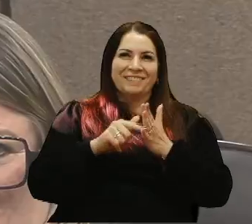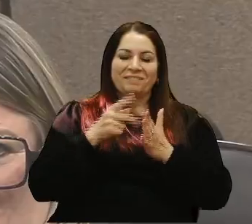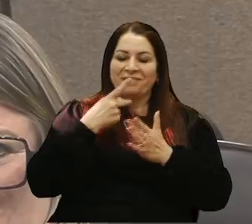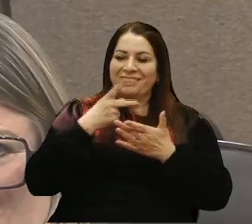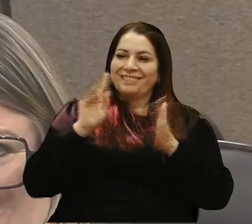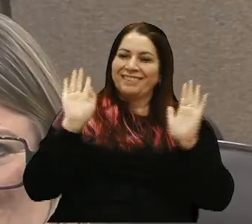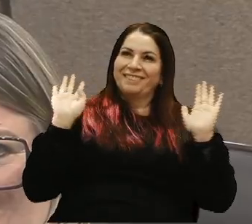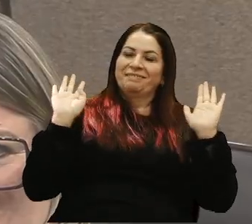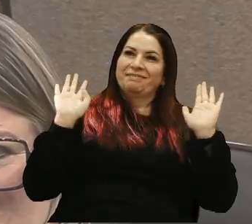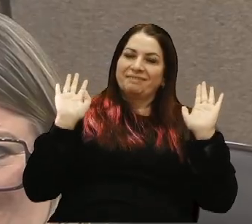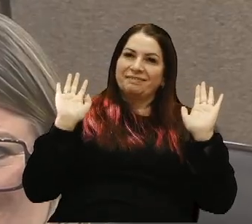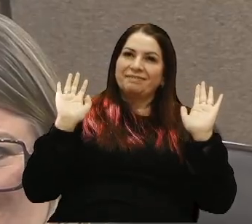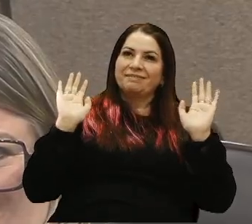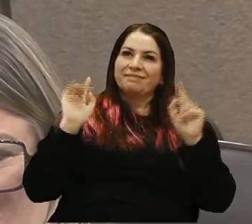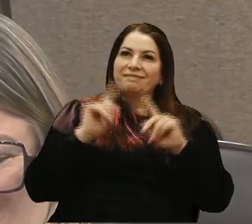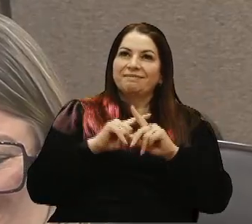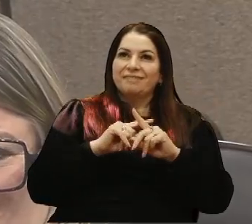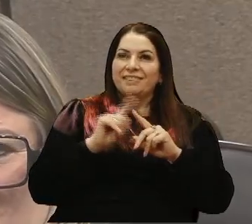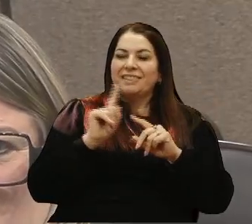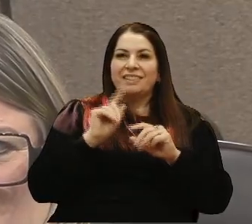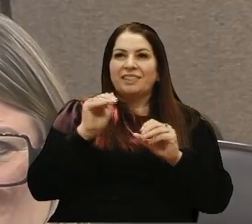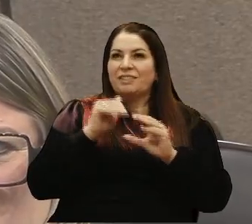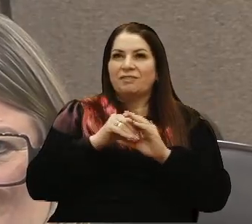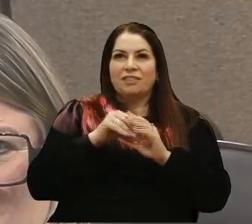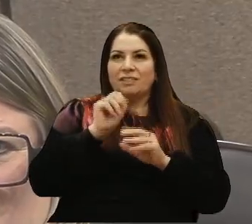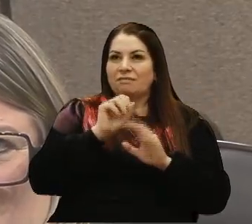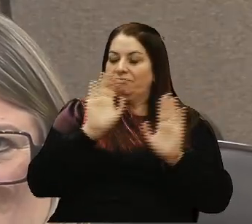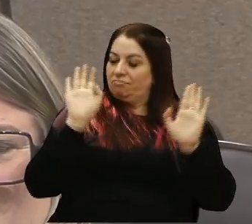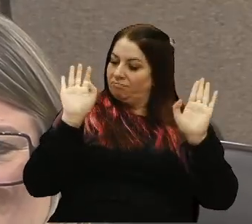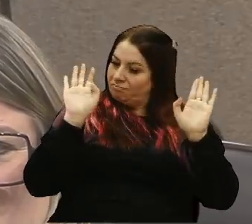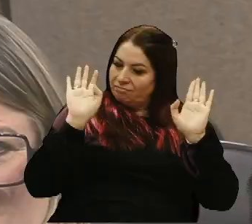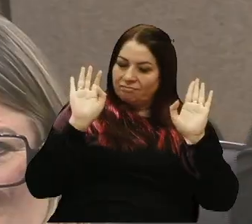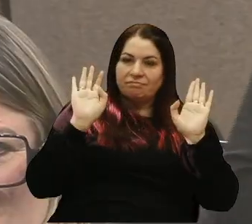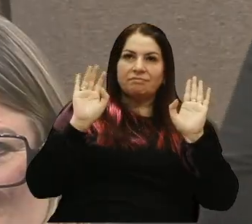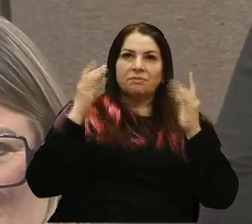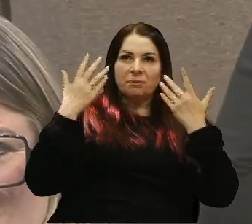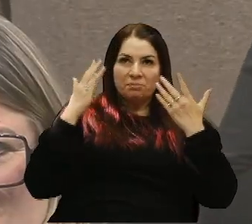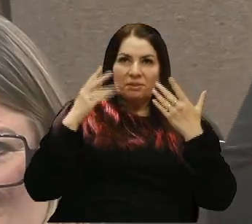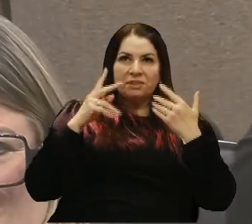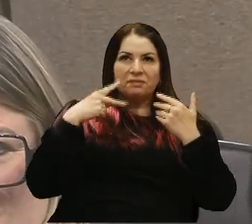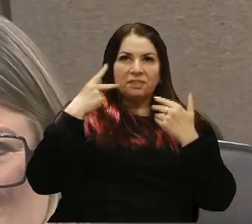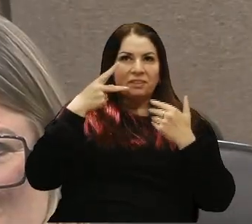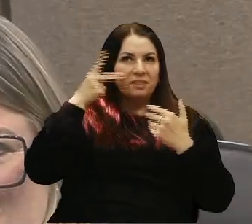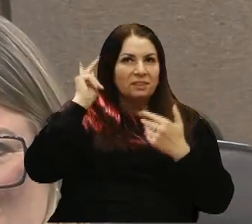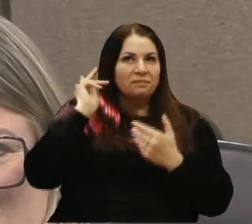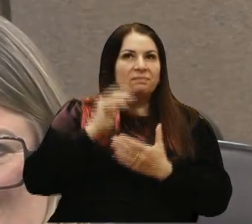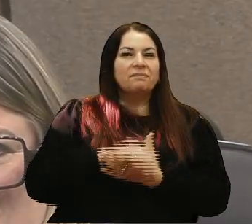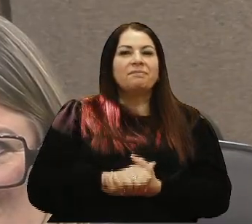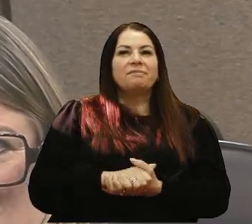dele, se quem não votar sim, olha, parabéns, vereador Iago.